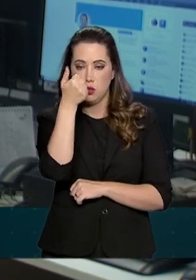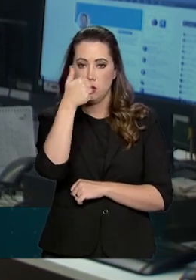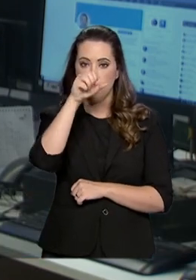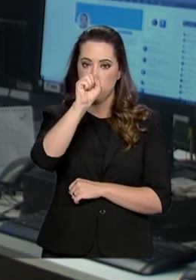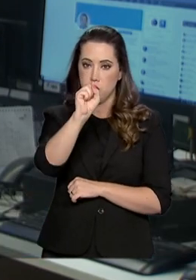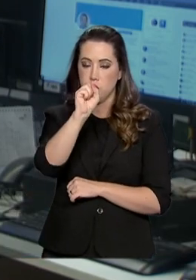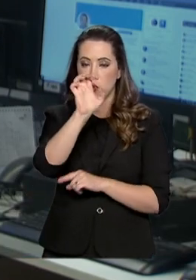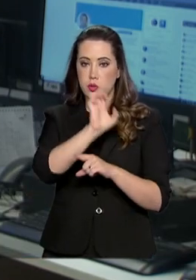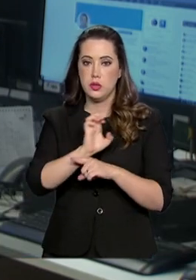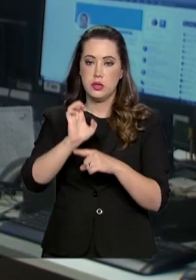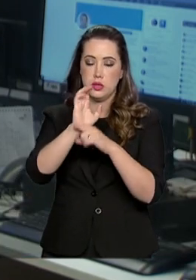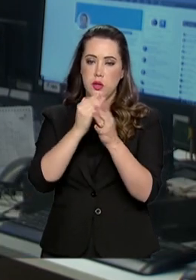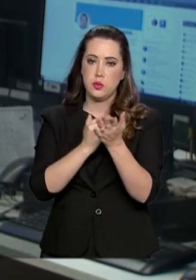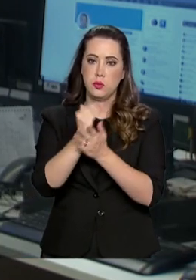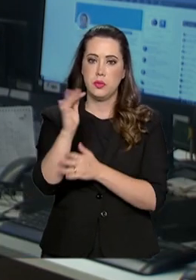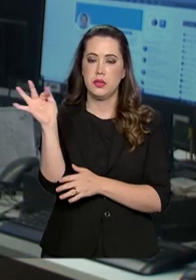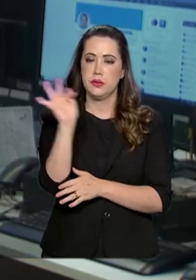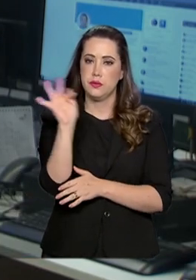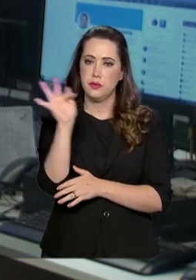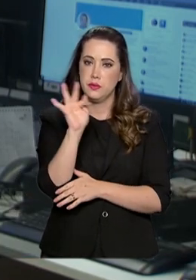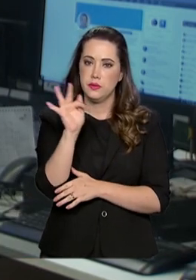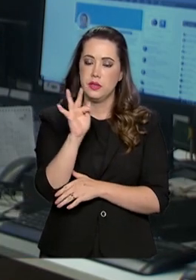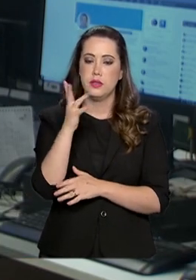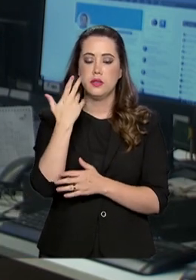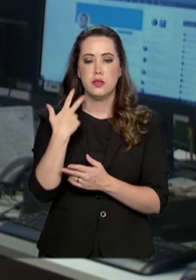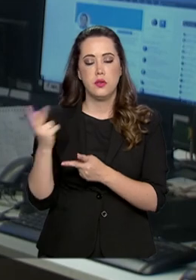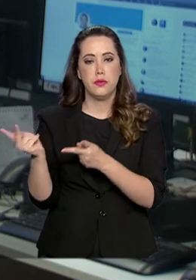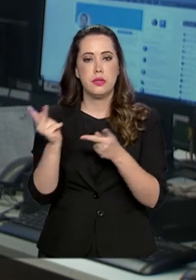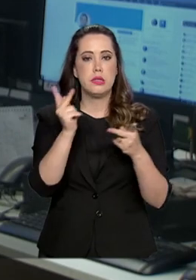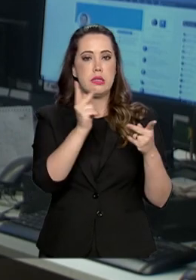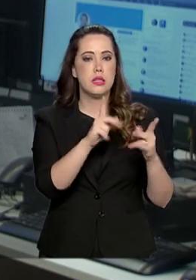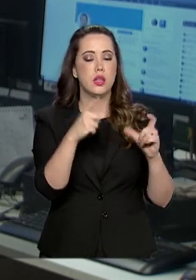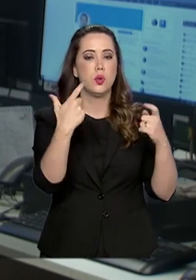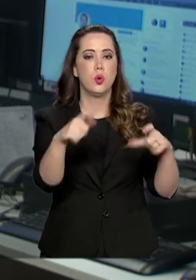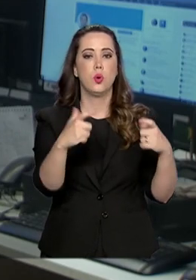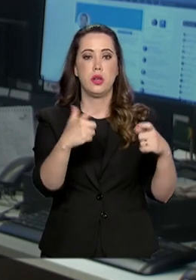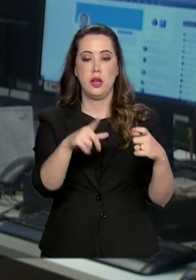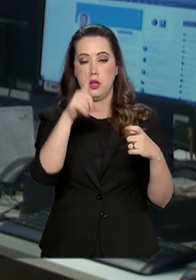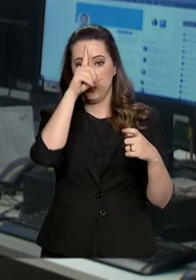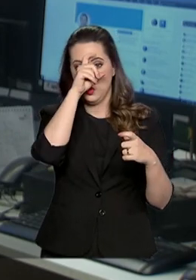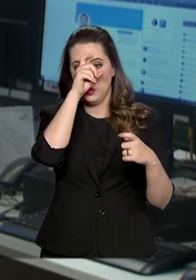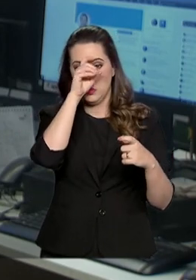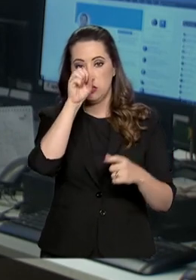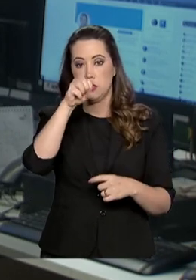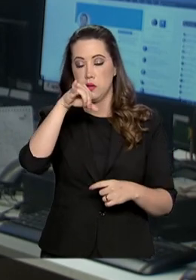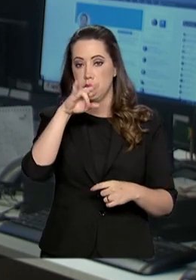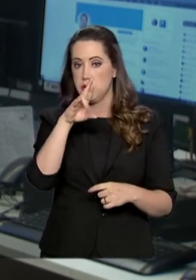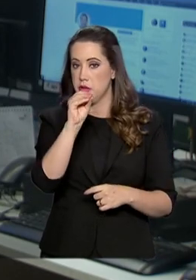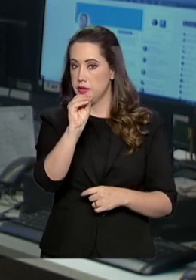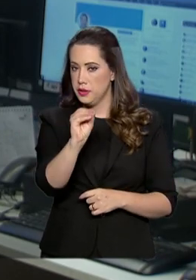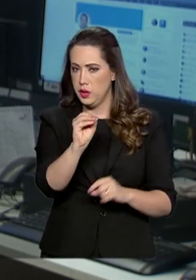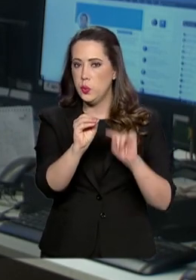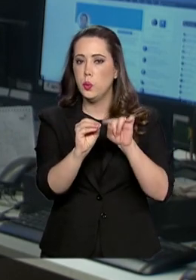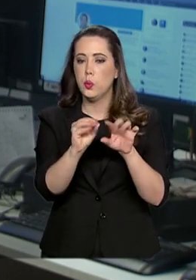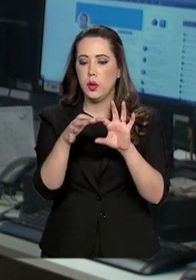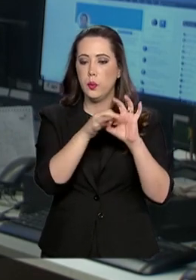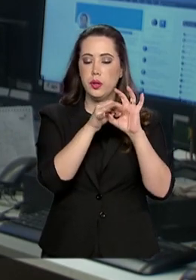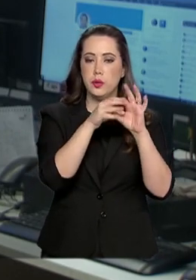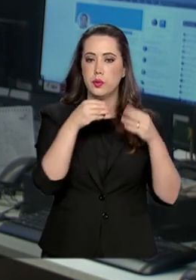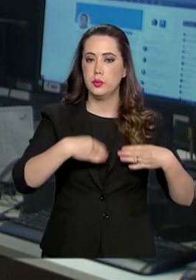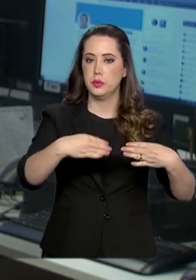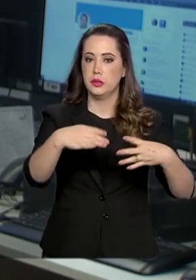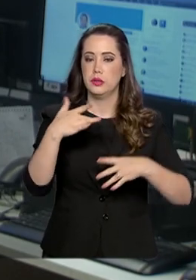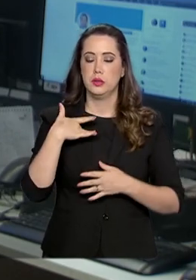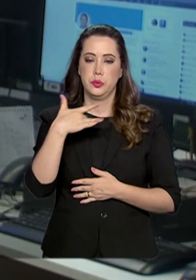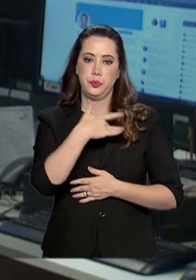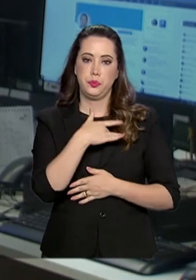A partir de fevereiro, as unidades começam a receber visitas das equipes do Hospital Sírio-Libanês, parceiro do Ministério da Saúde no